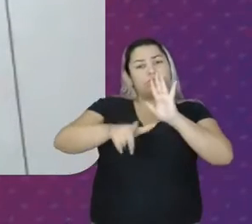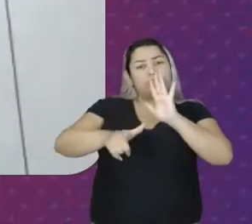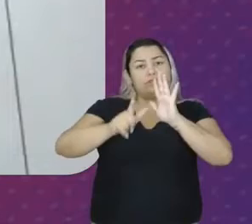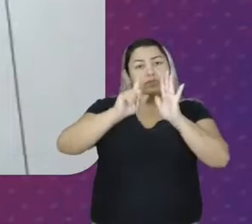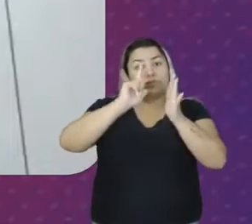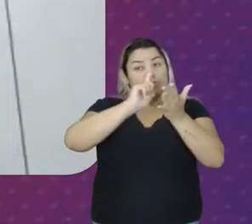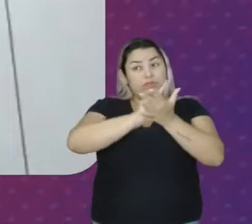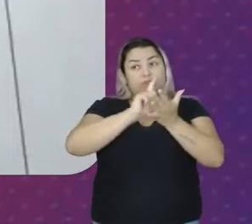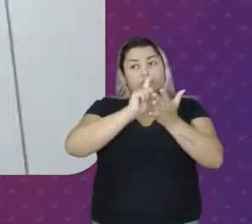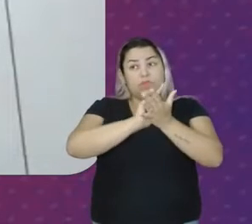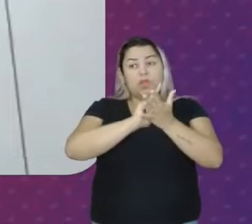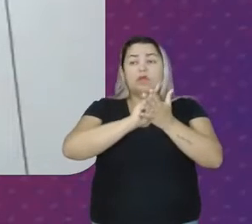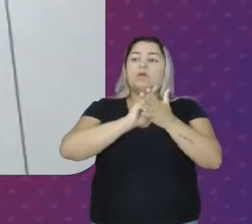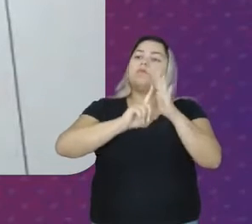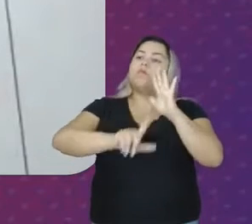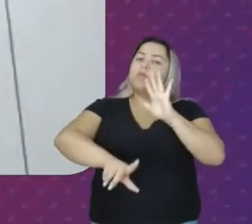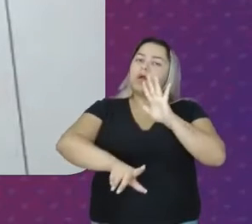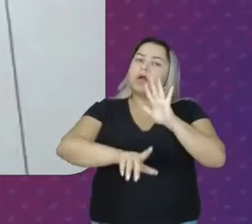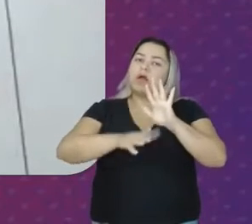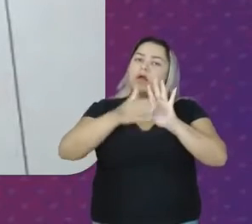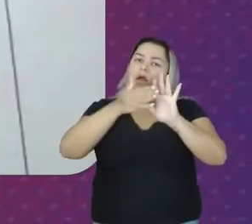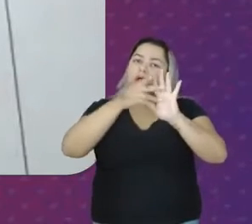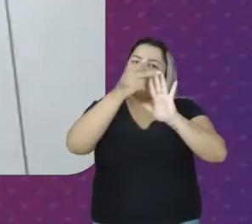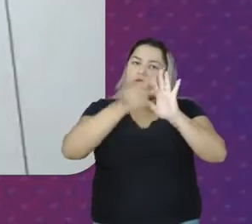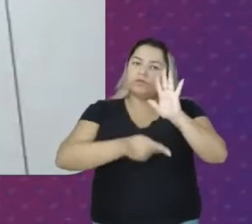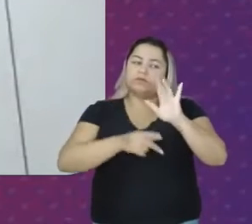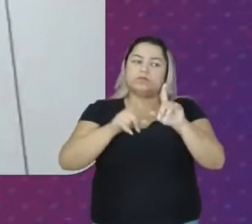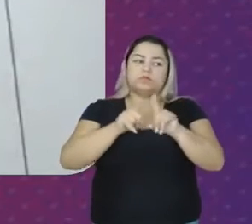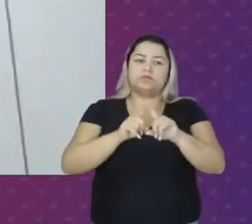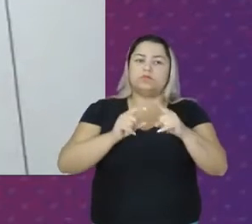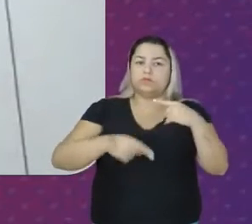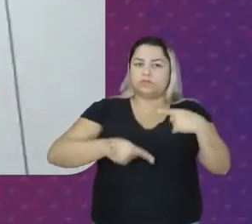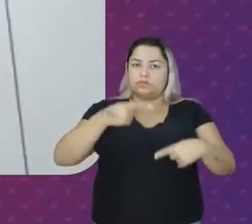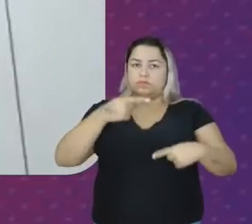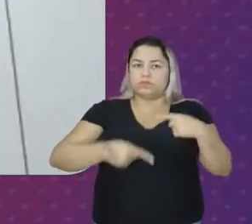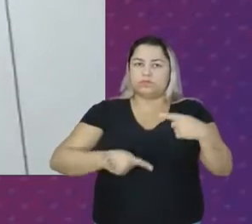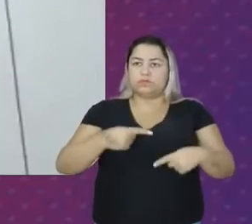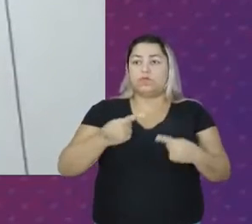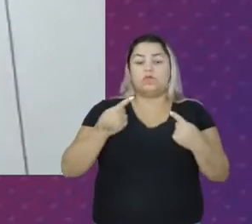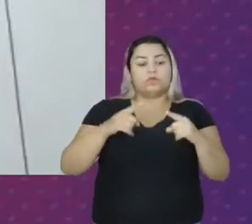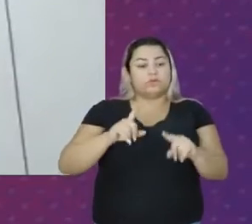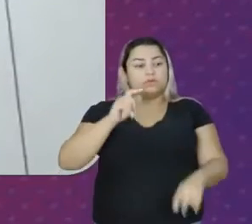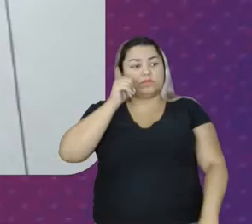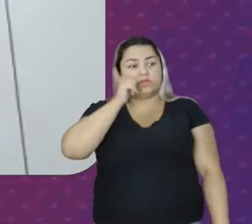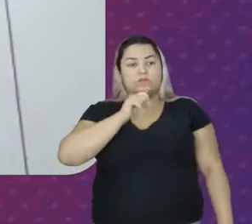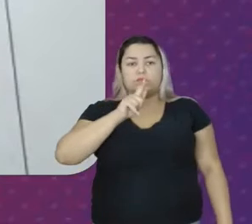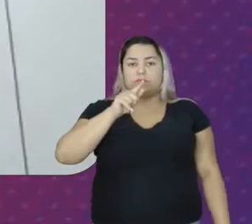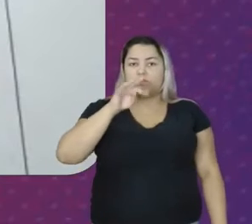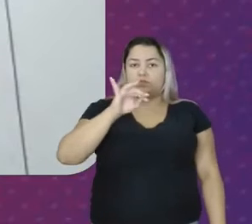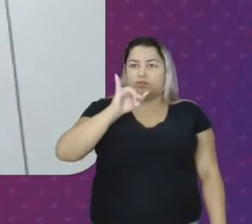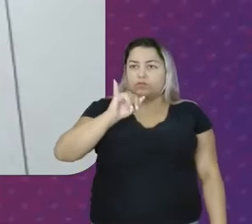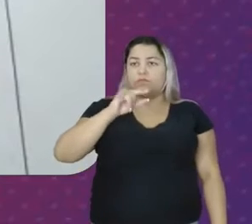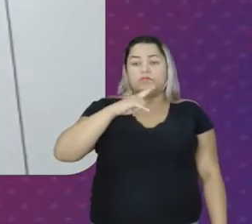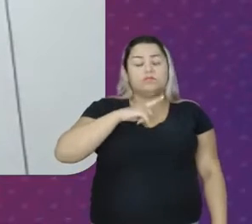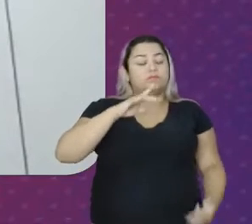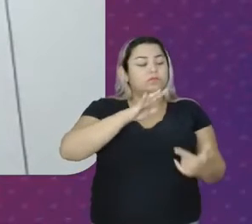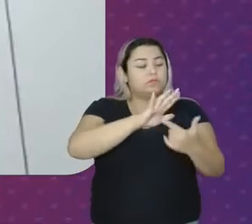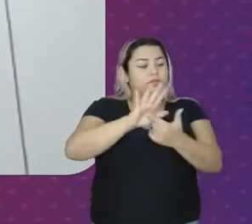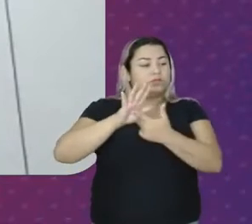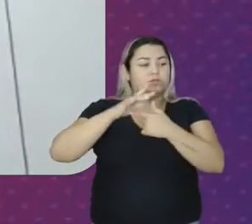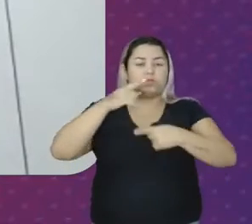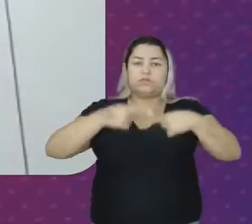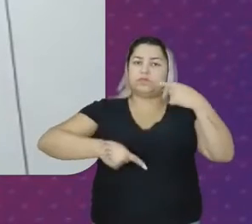proposta de política nacional de enfrentamento à violência política contra as mulheres. Então, esse GTI tem que apresentar essa proposta